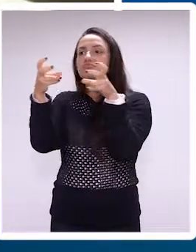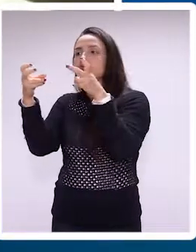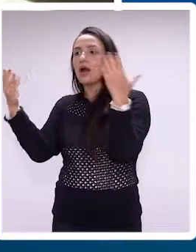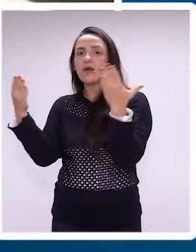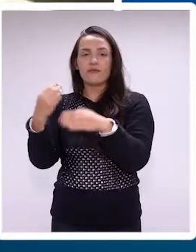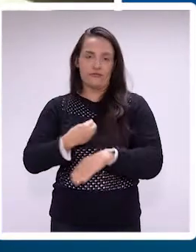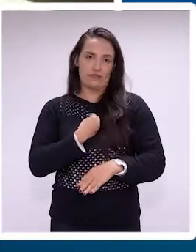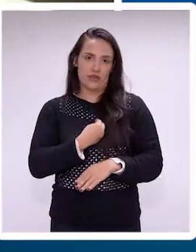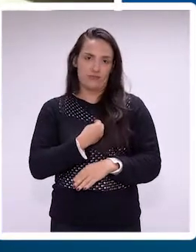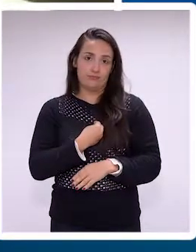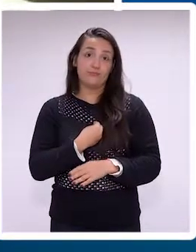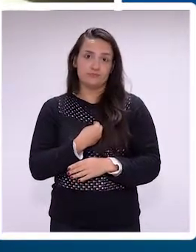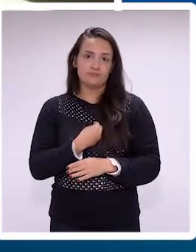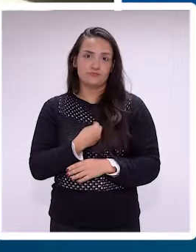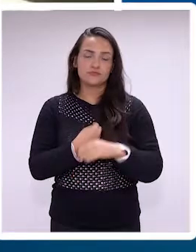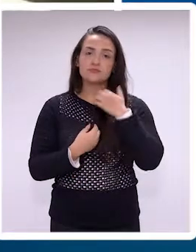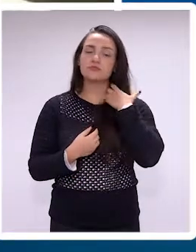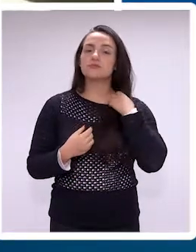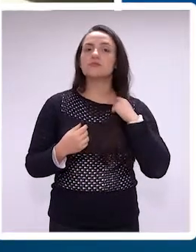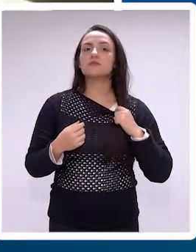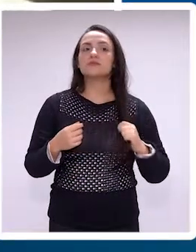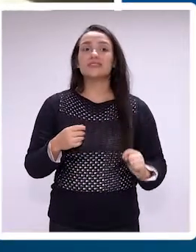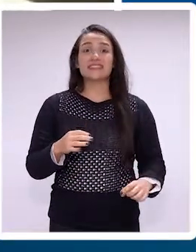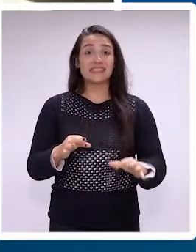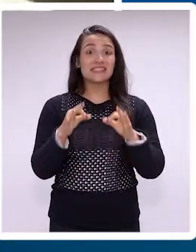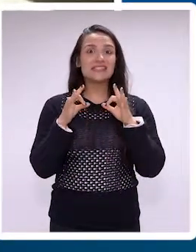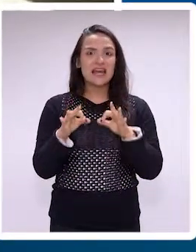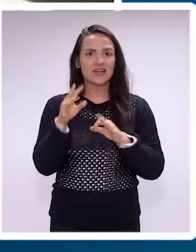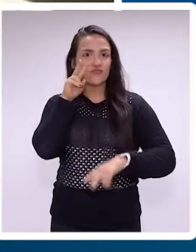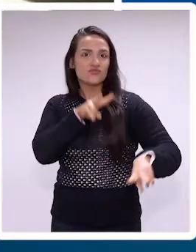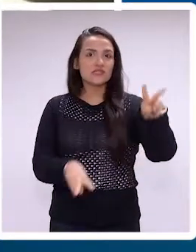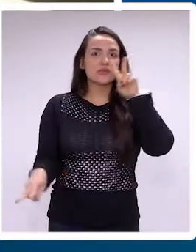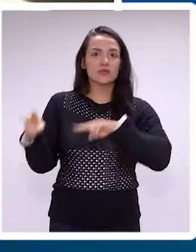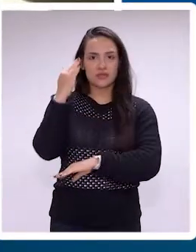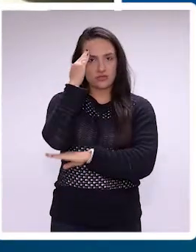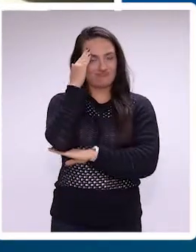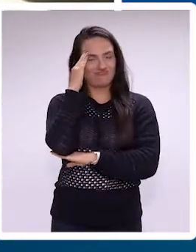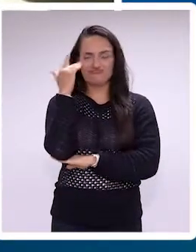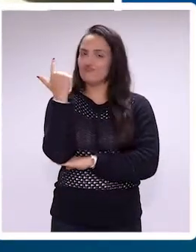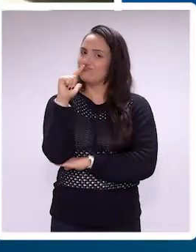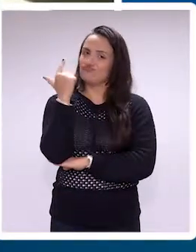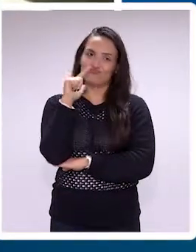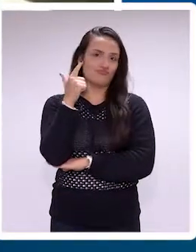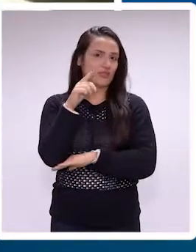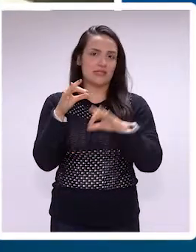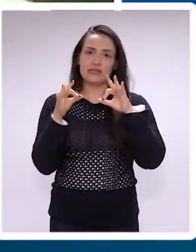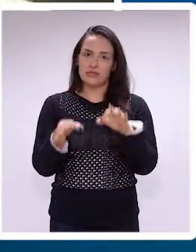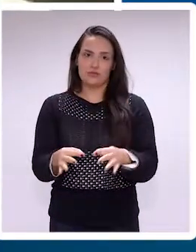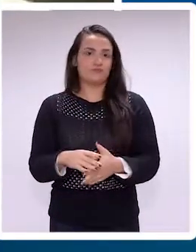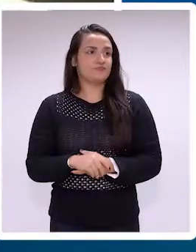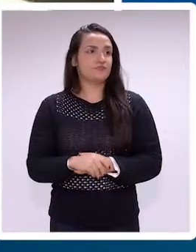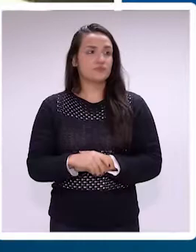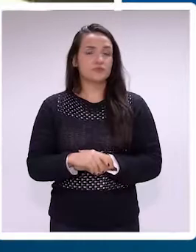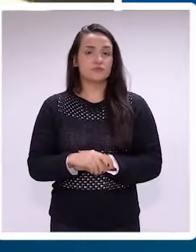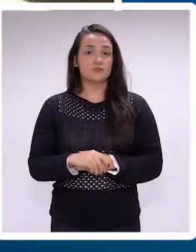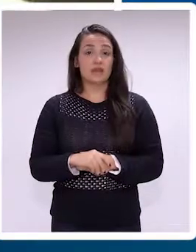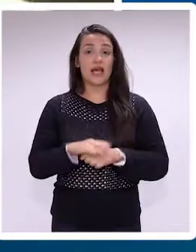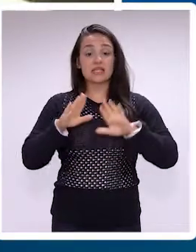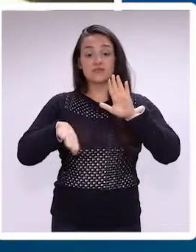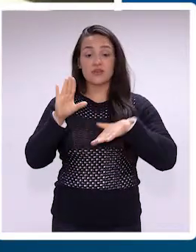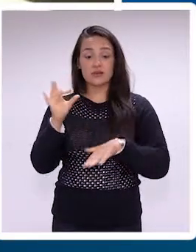adequada dos acontecimentos. Eu não consigo ter uma noção correta ou adequada do que está